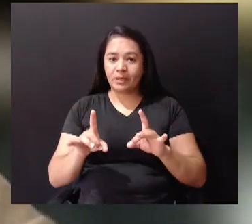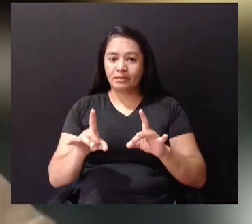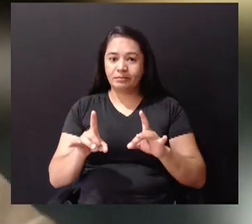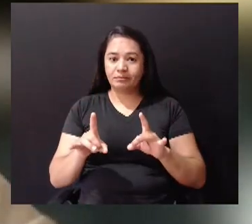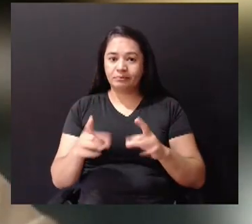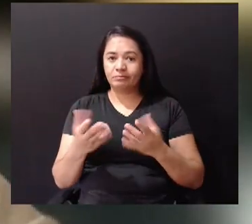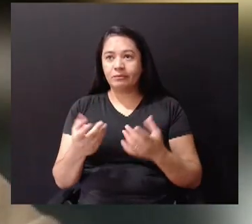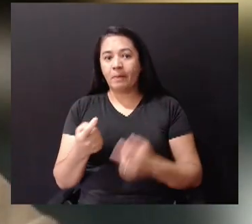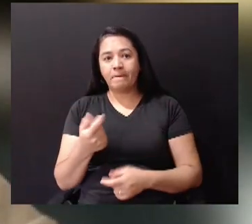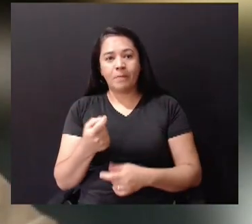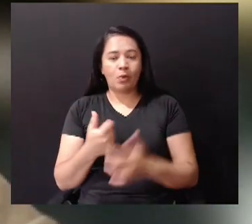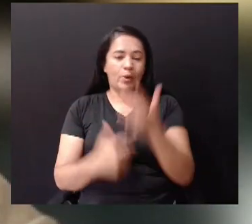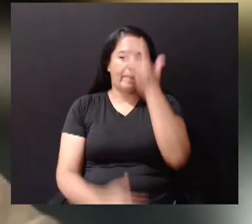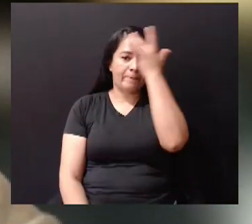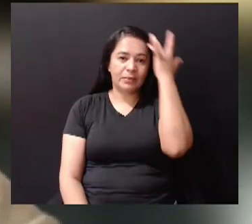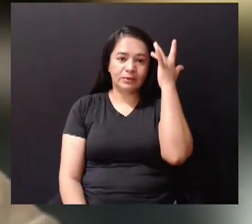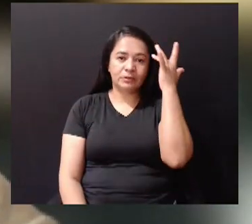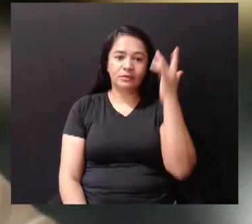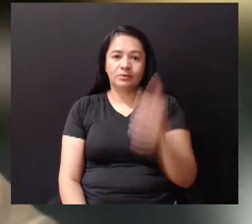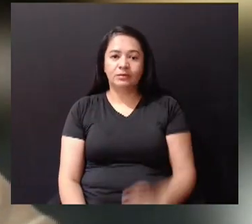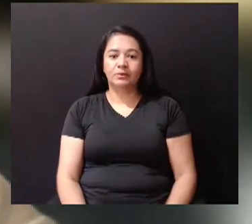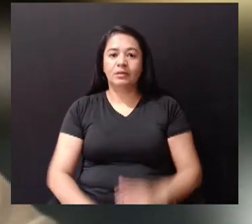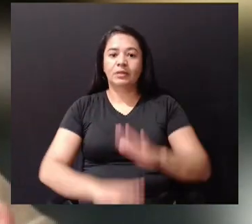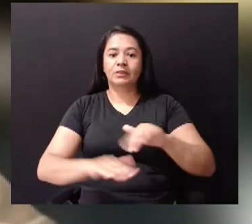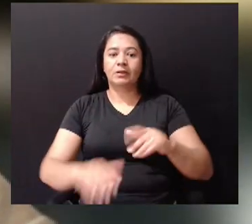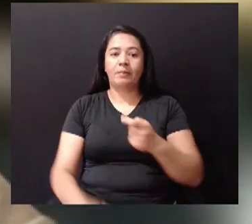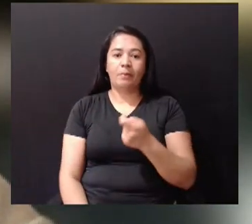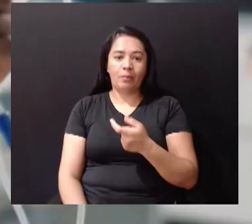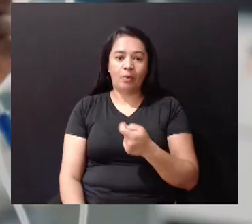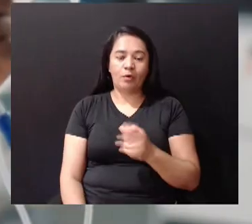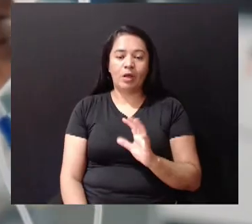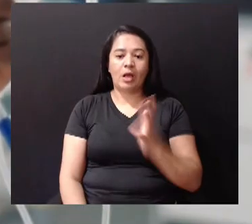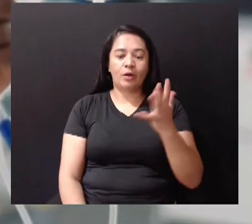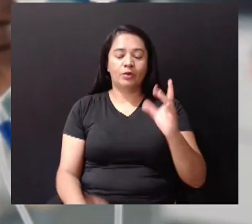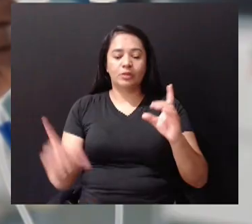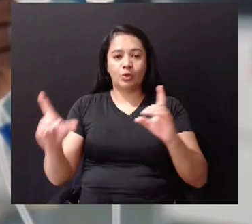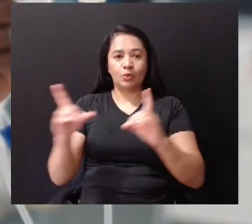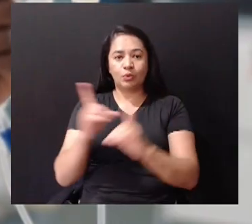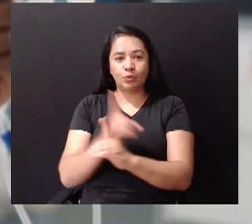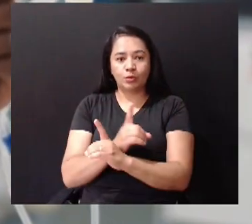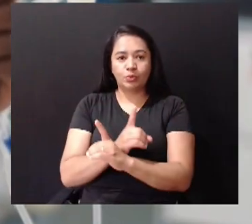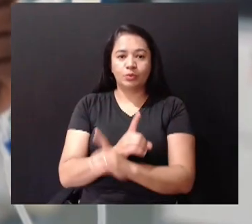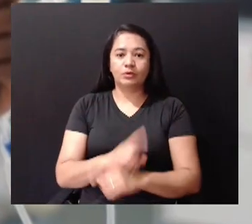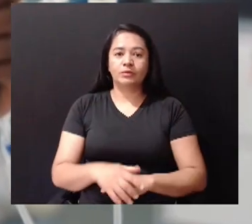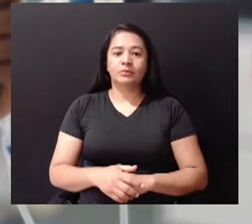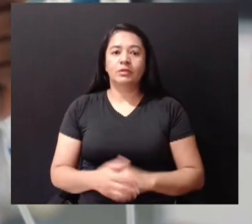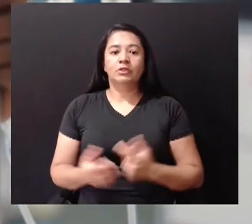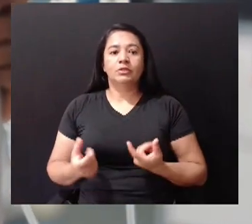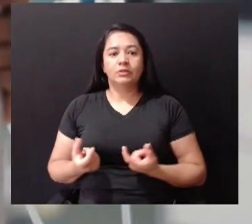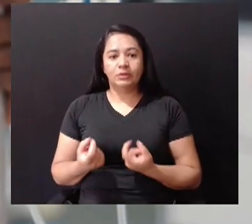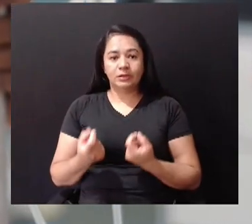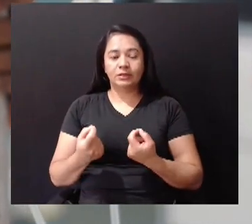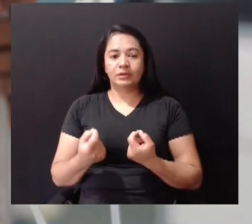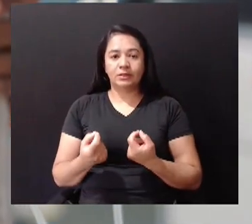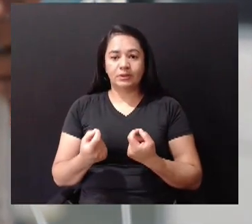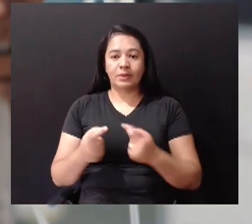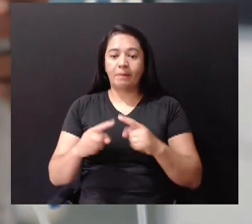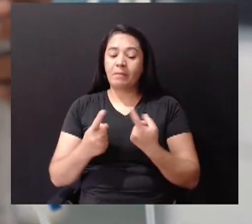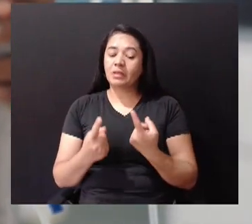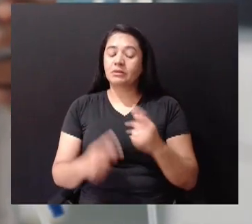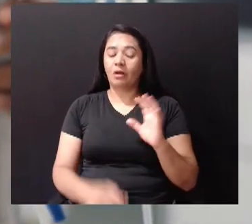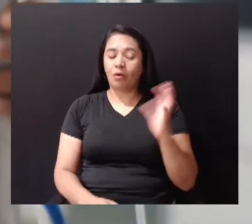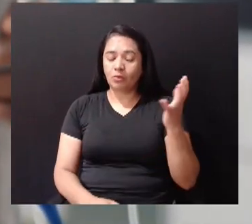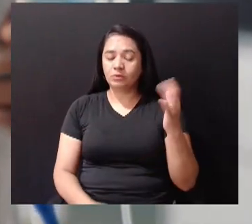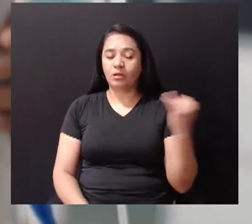ainda bem. Poucas crianças têm o diagnóstico e adolescentes o diagnóstico de câncer, mas ele acontece. Então é importante chamar atenção